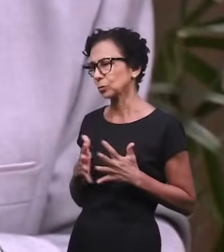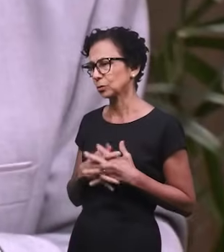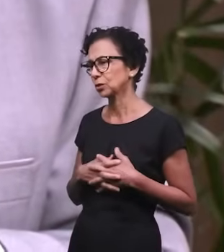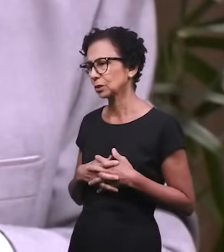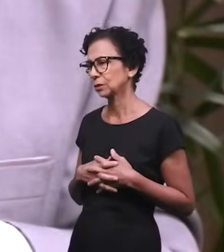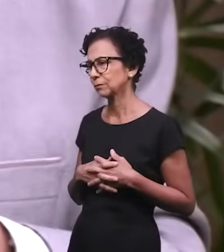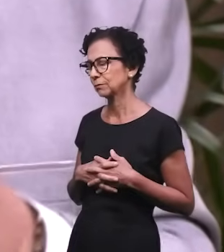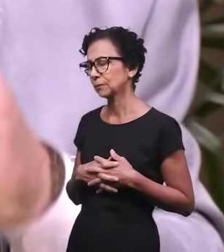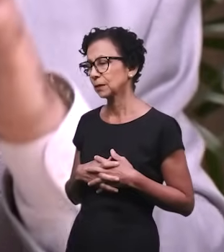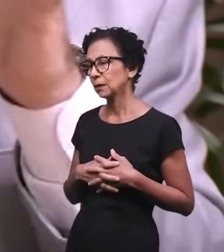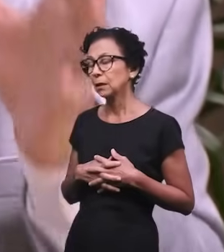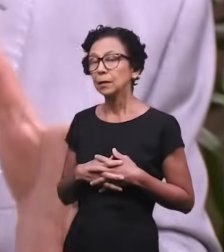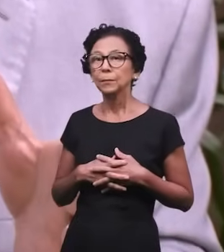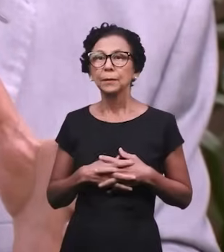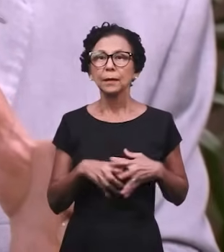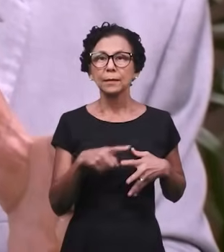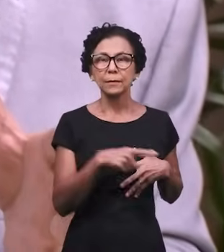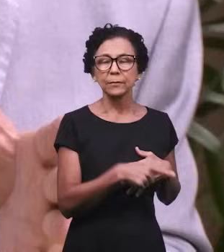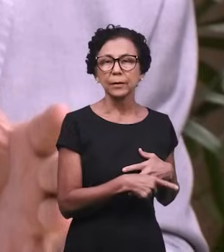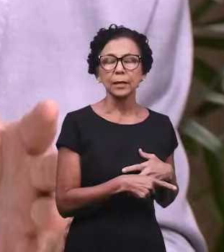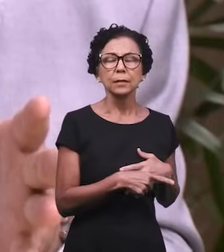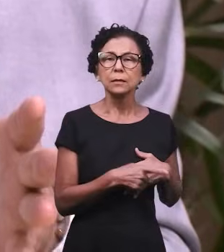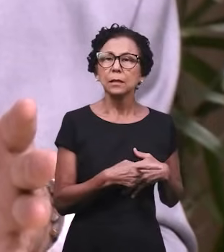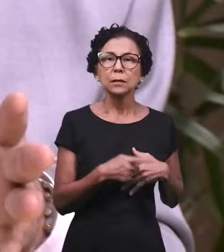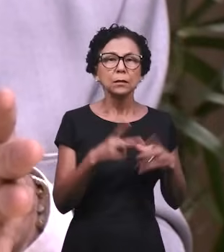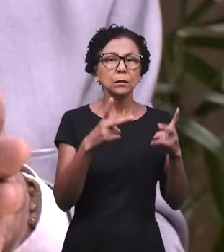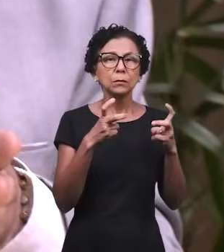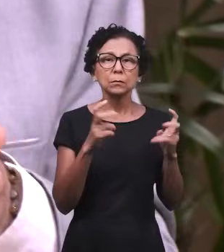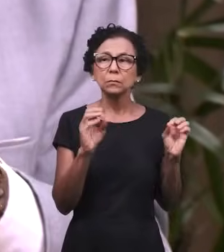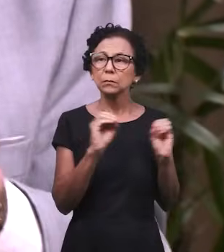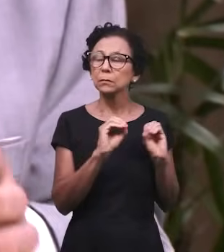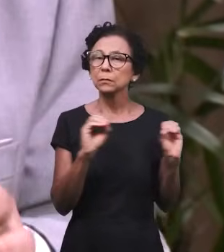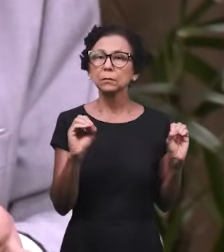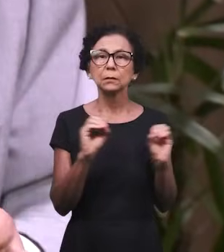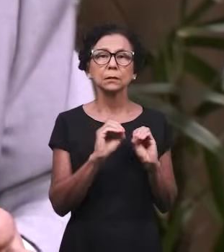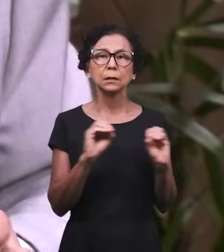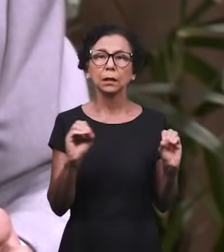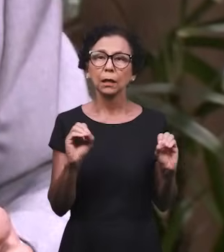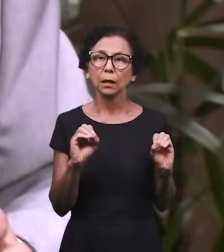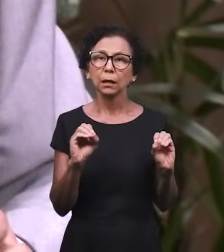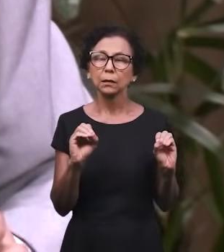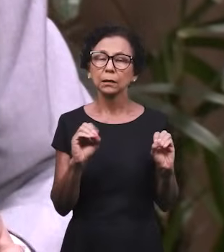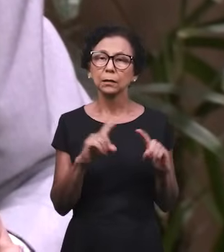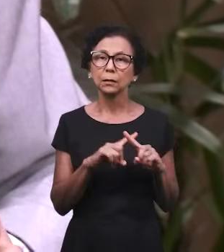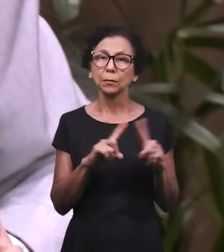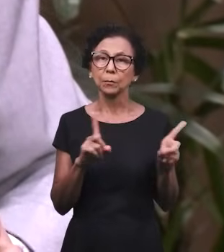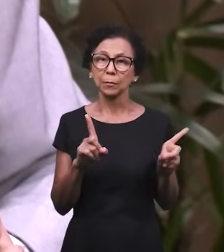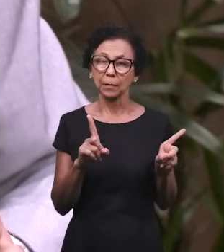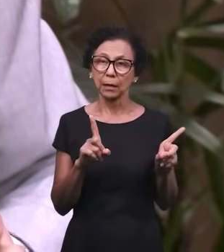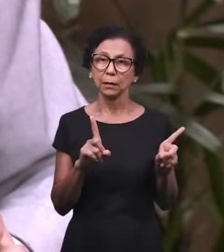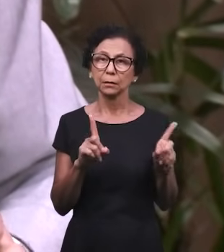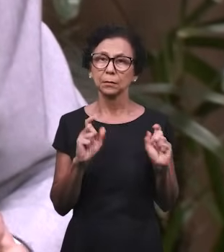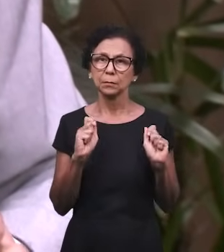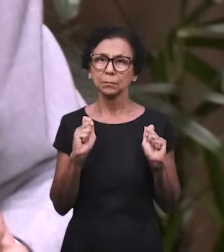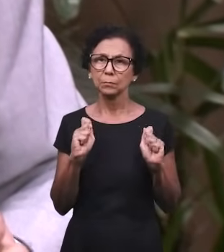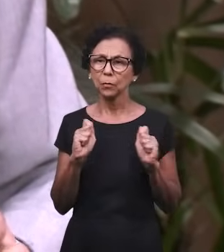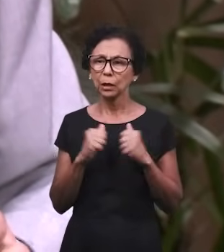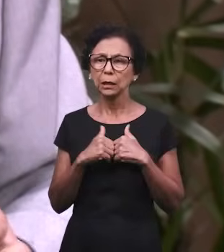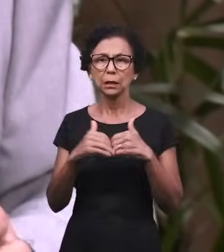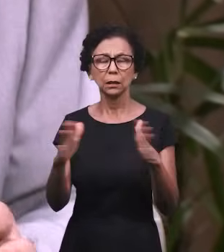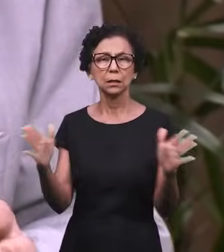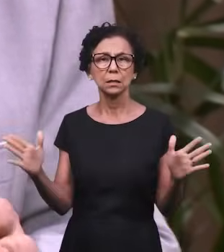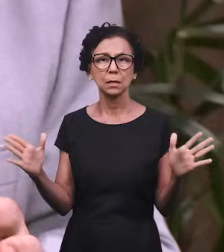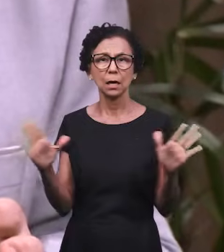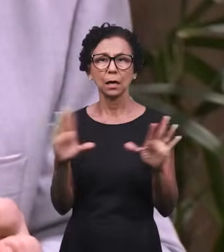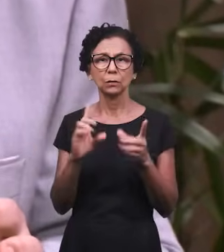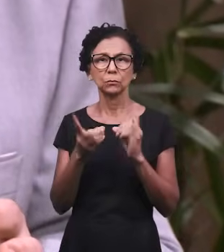sabedoria ou às vezes não tem o alcance para entender aquilo mas ele pode abrir a porta para para um diálogo para